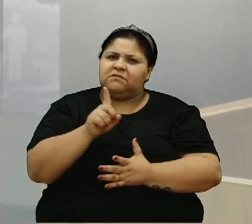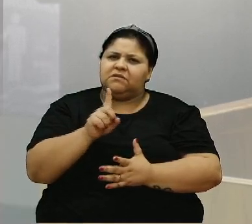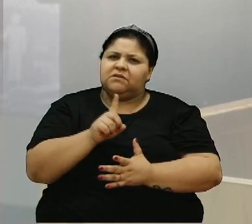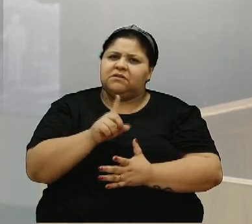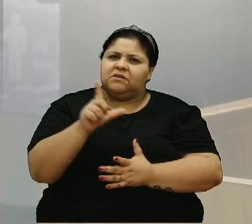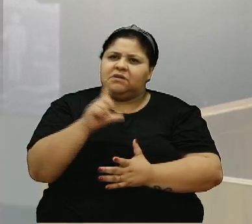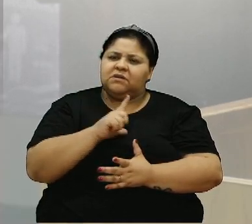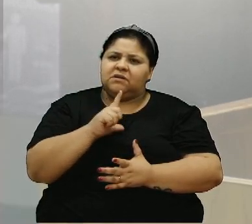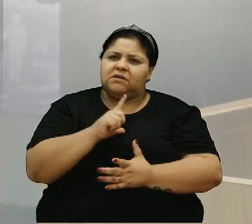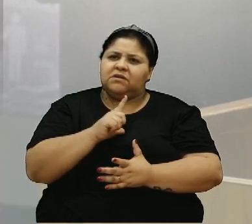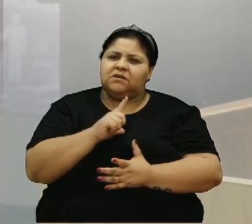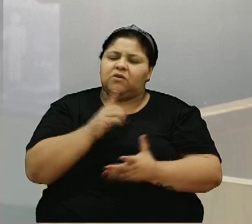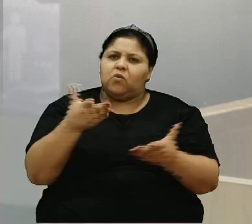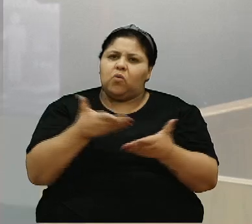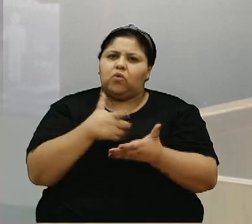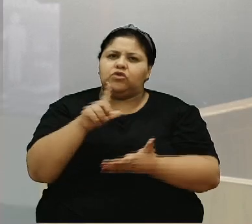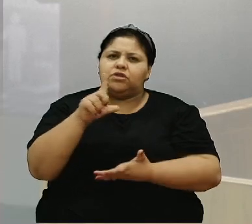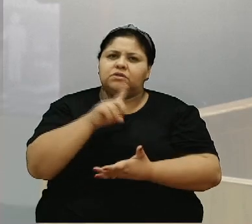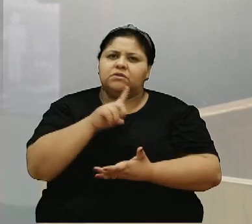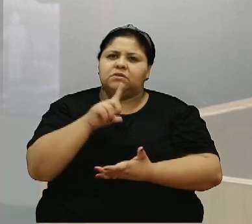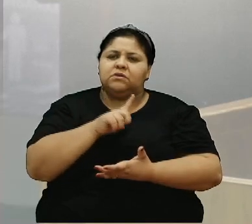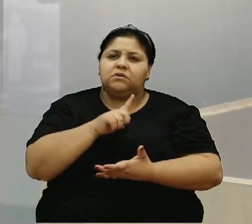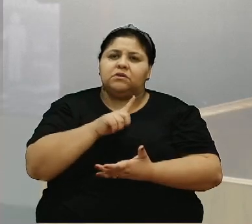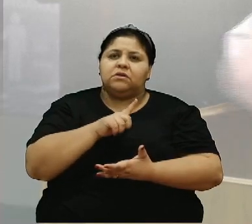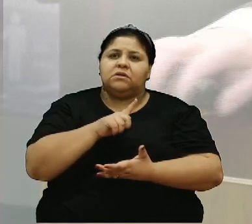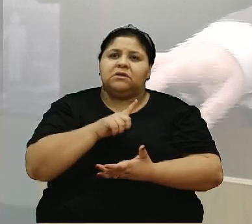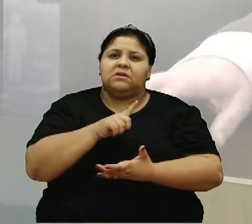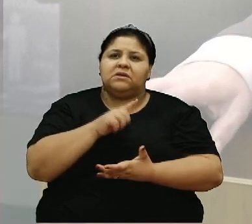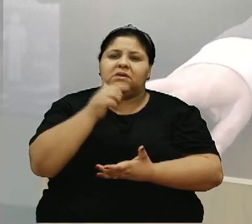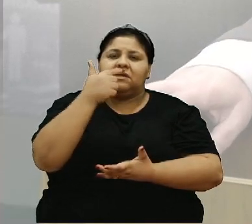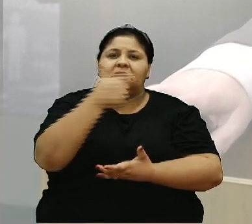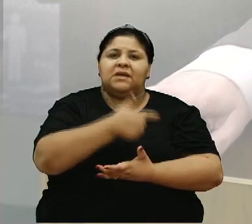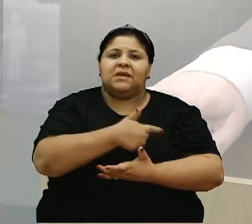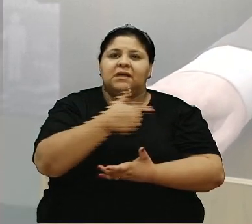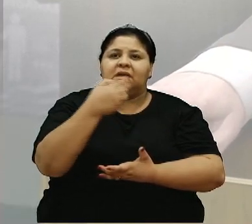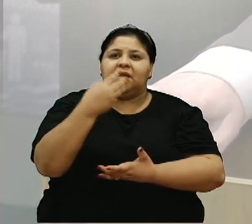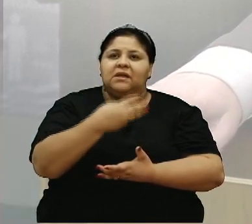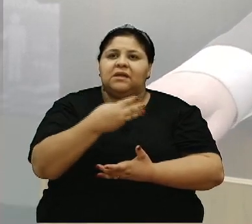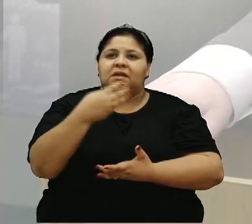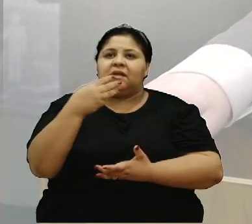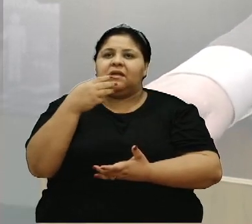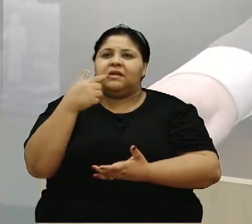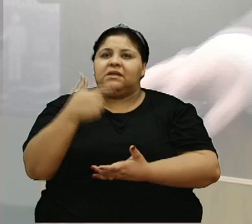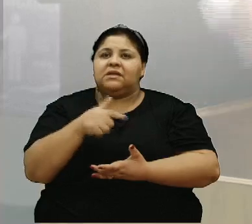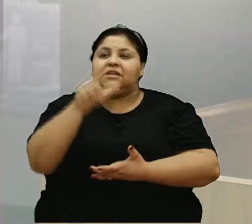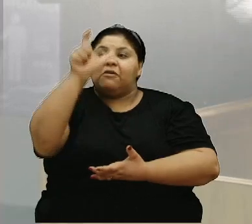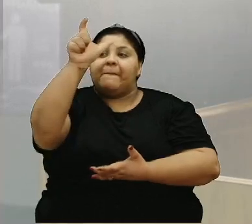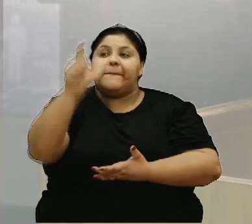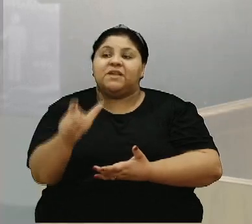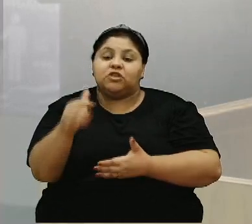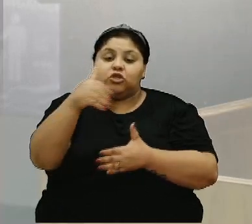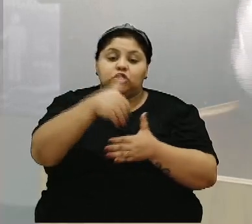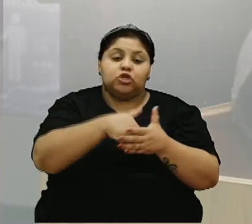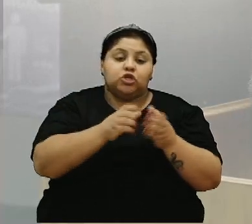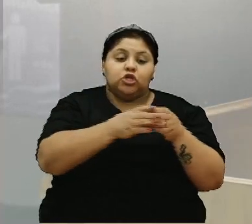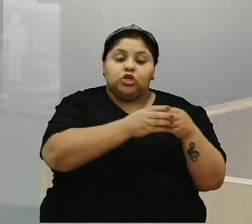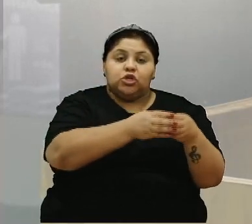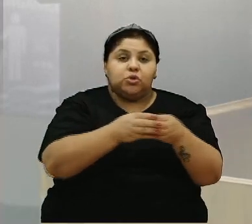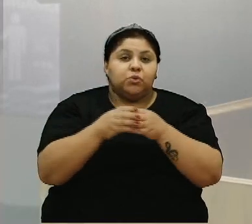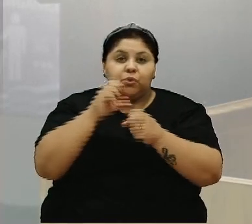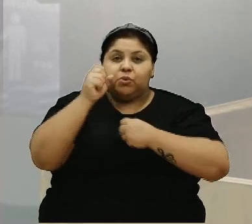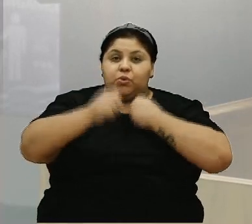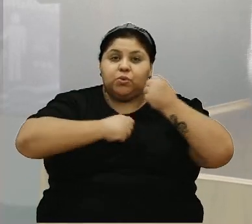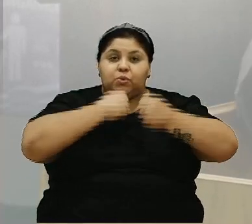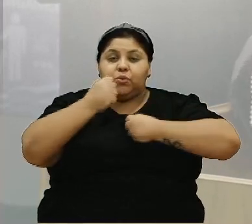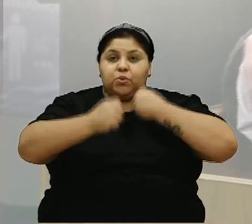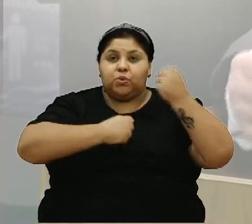tem aqui, hoje tem, por enquanto, 737 pessoas nesse grupo, desesperadas com o